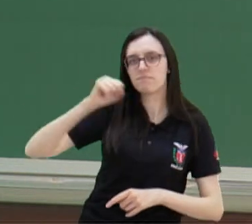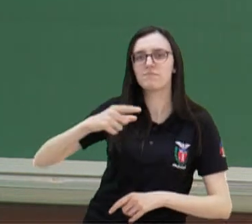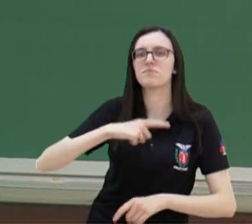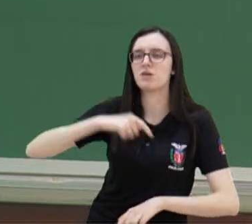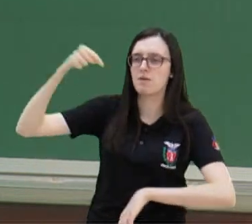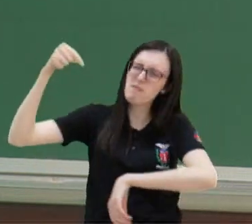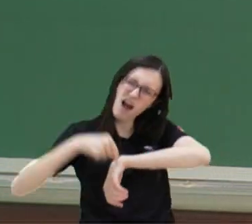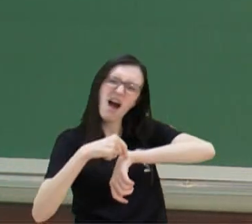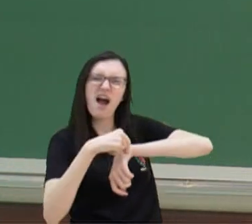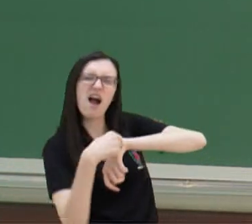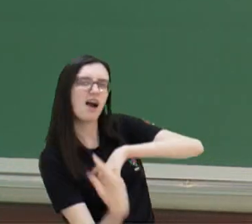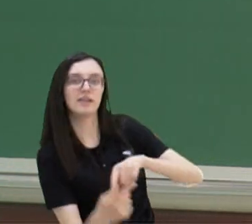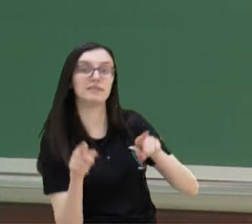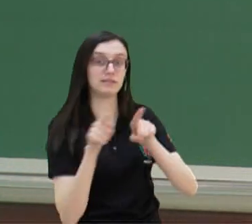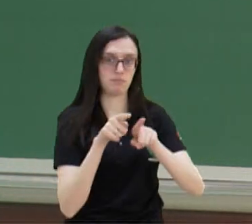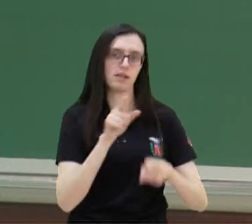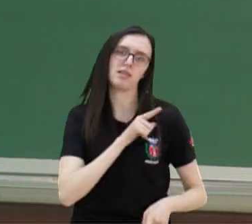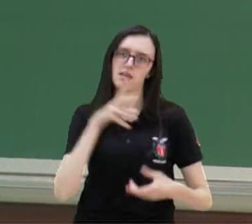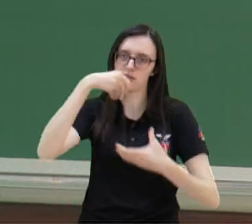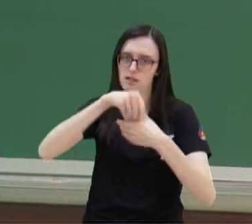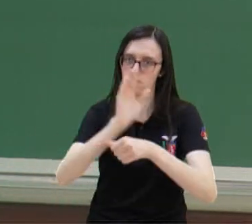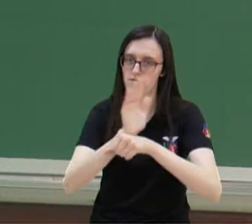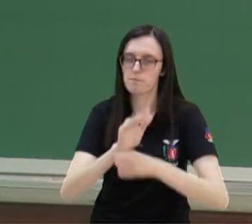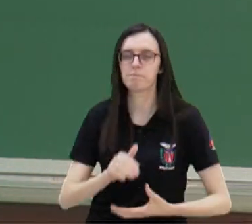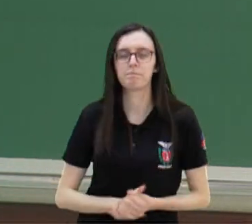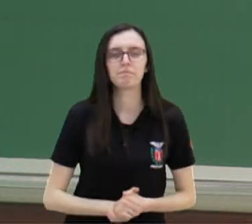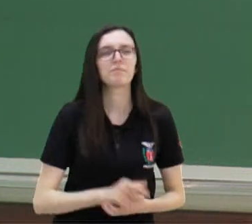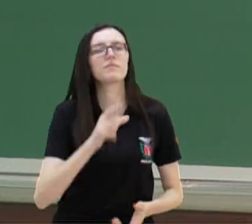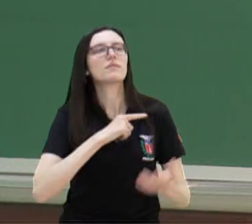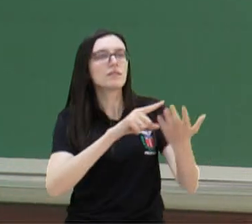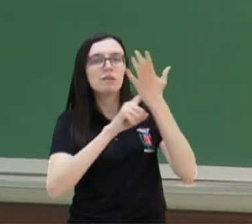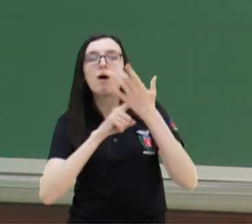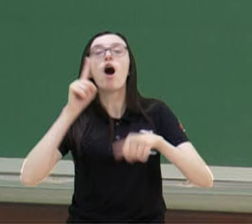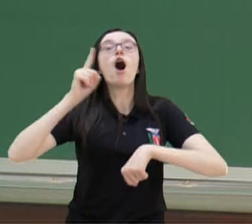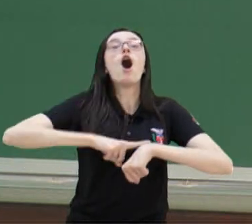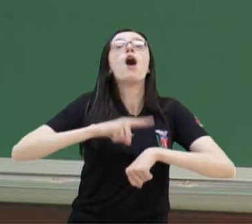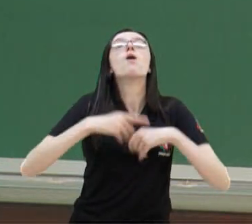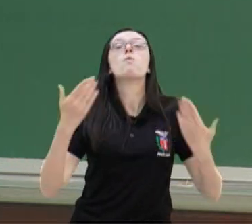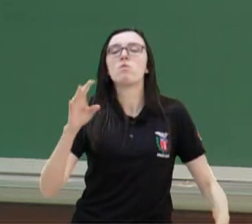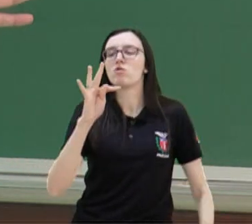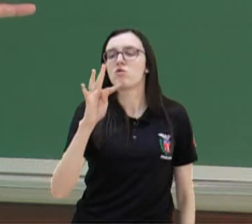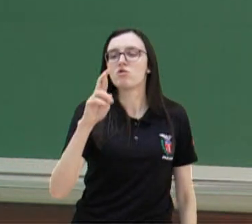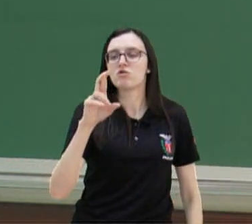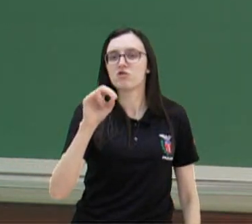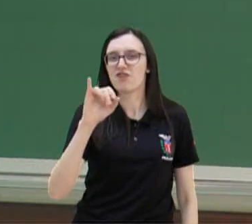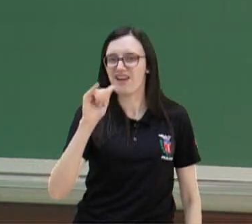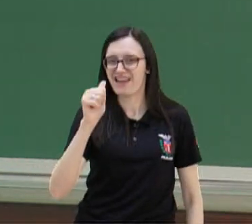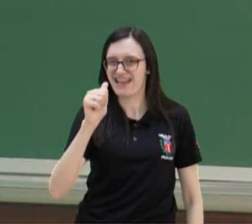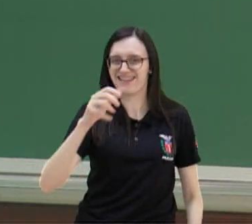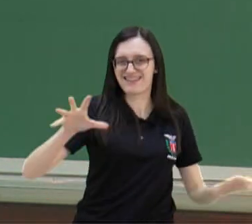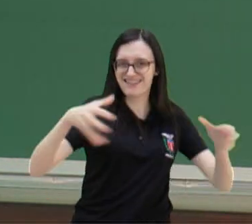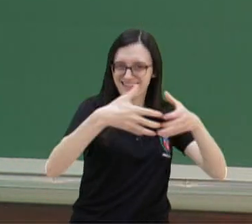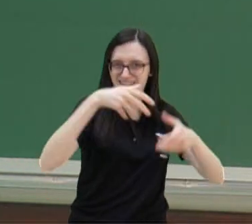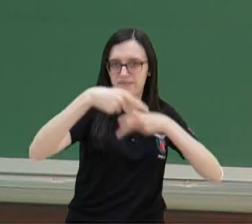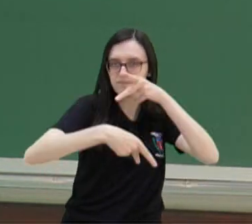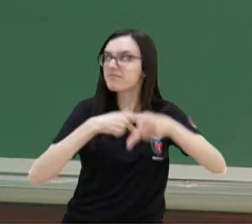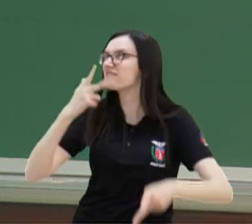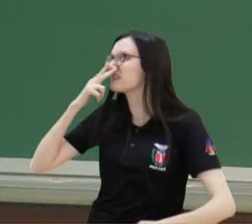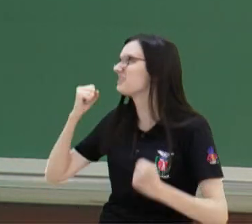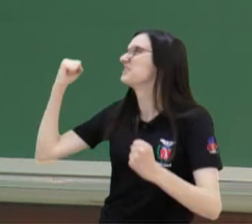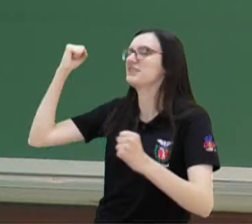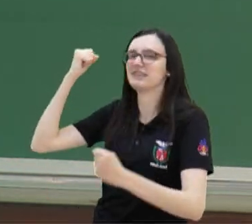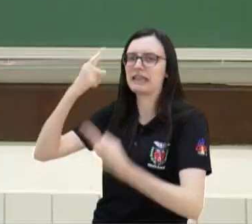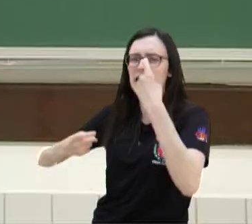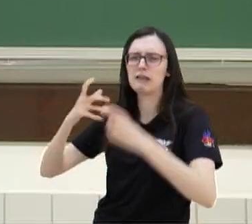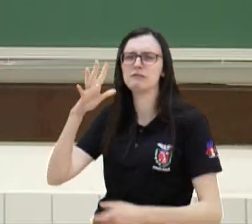no calcanhar. Aqui mostra a hora em que os troianos acham que venceram a guerra. Foi uma guerra que durou mais ou